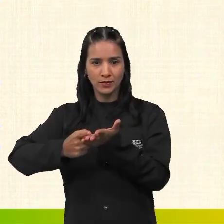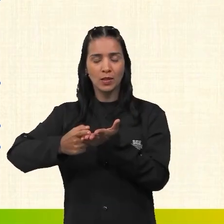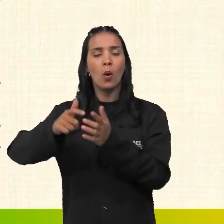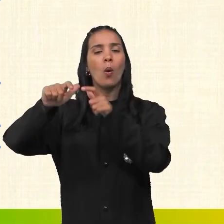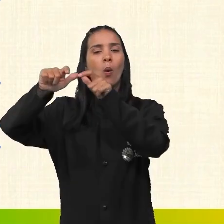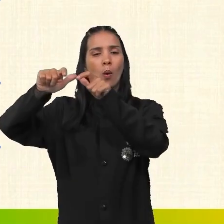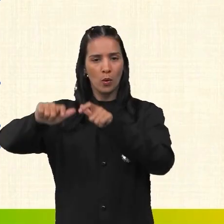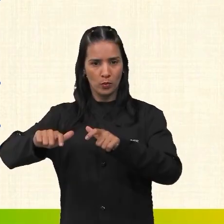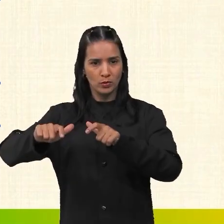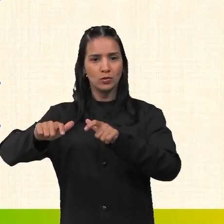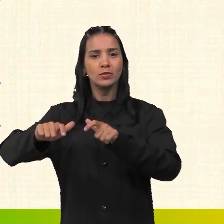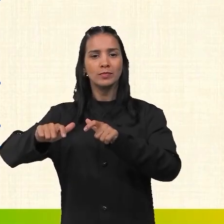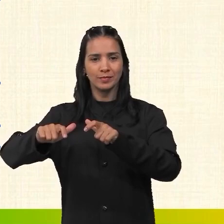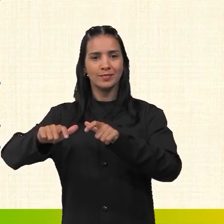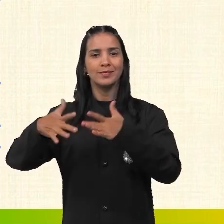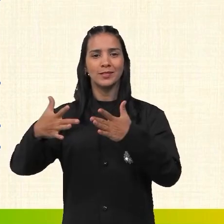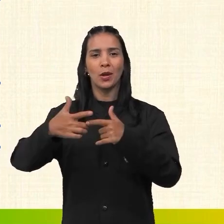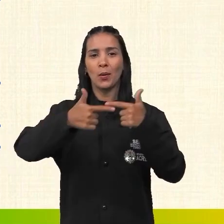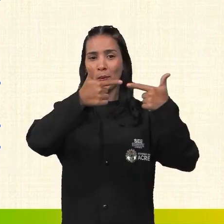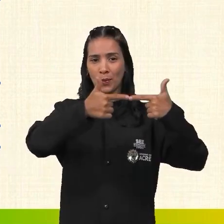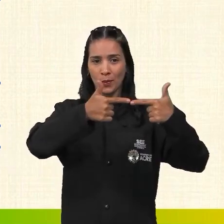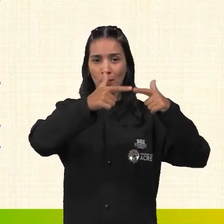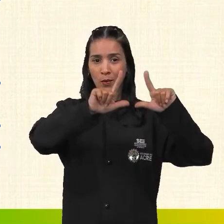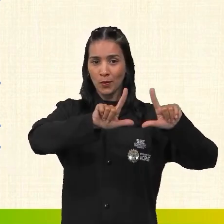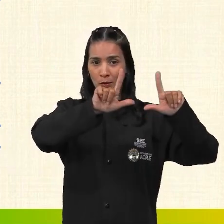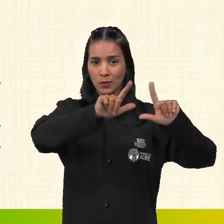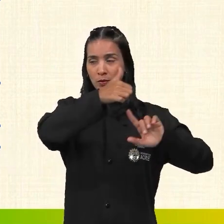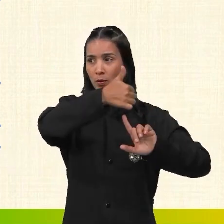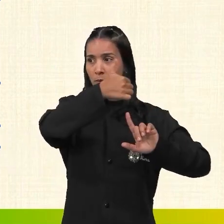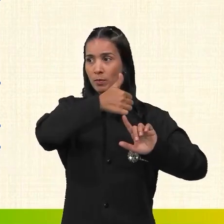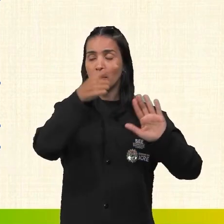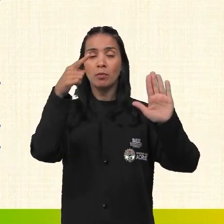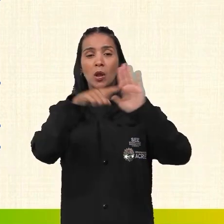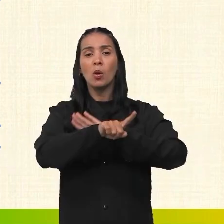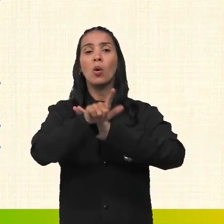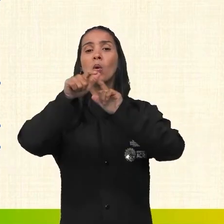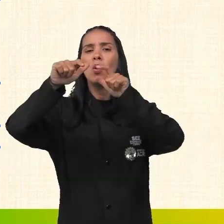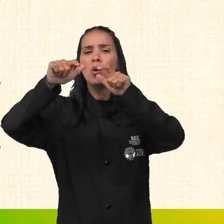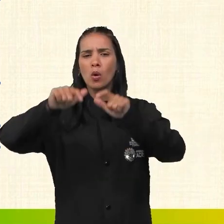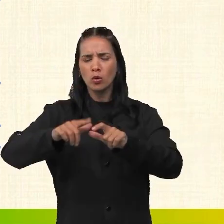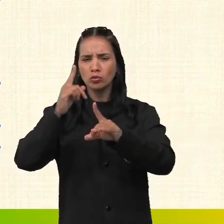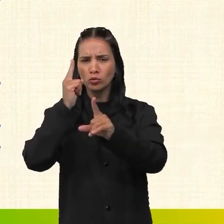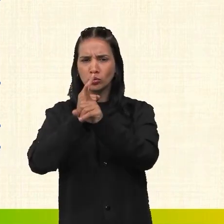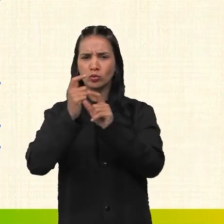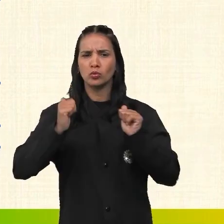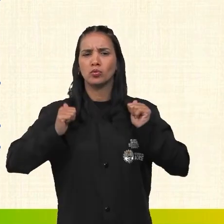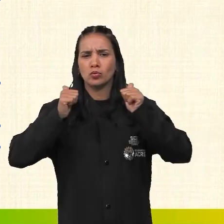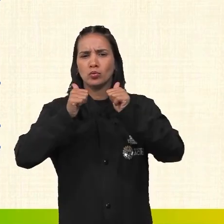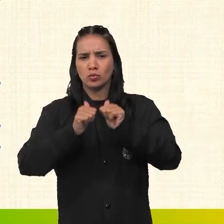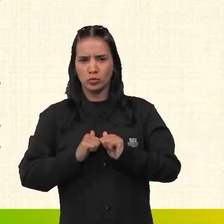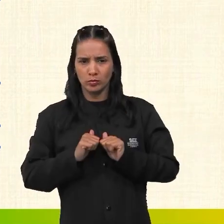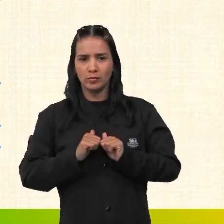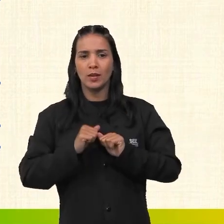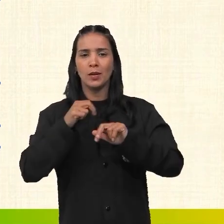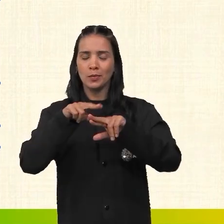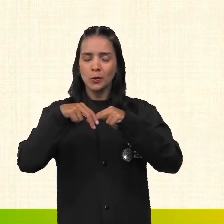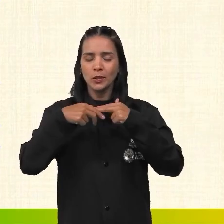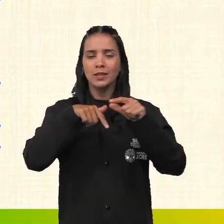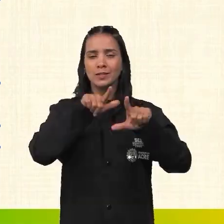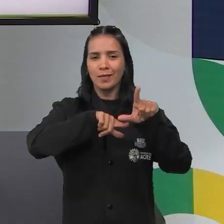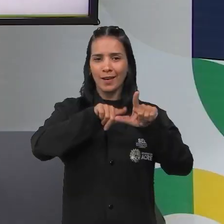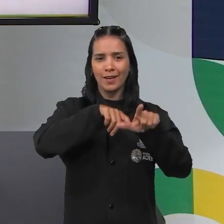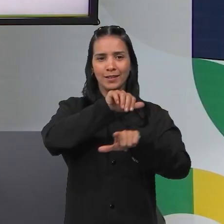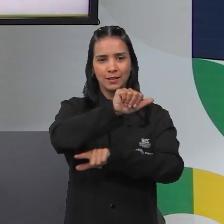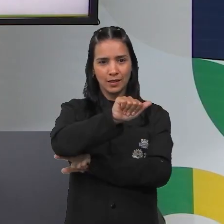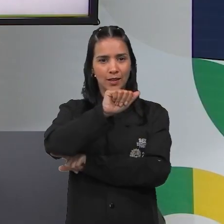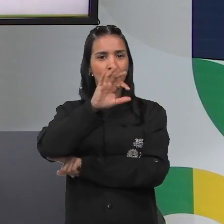onde está minha jaqueta? Então, onde refere-se a um lugar. Tudo bem? Letra A é o gabarito da nossa